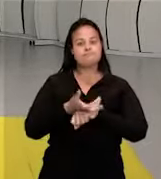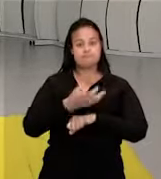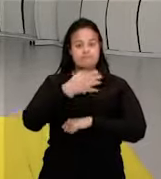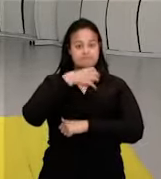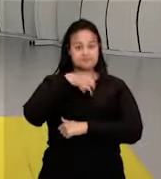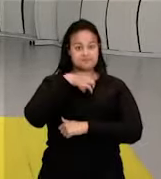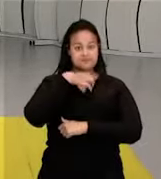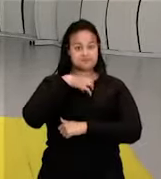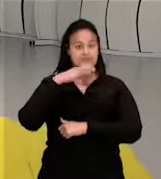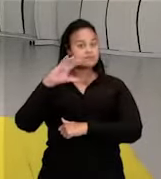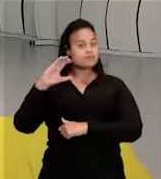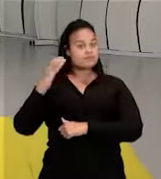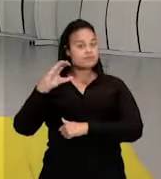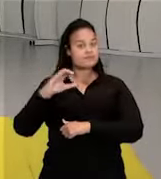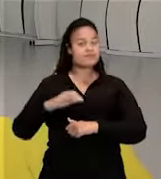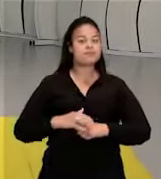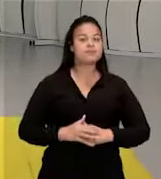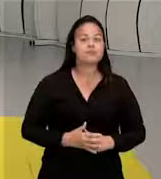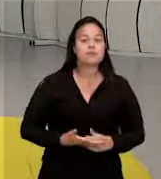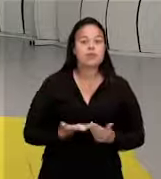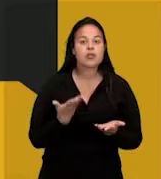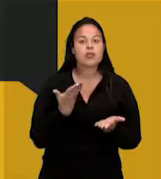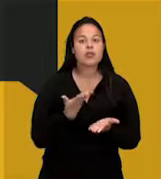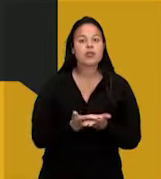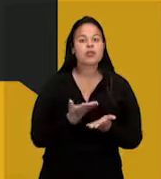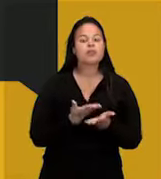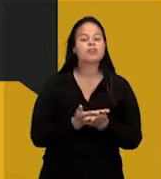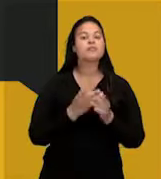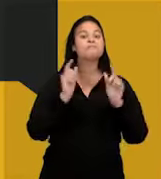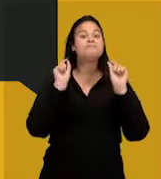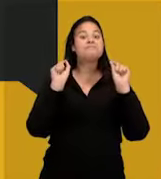E na aula de hoje, nós vamos